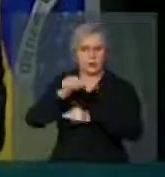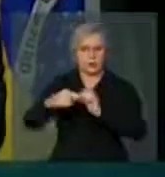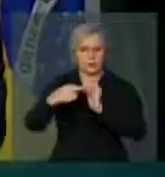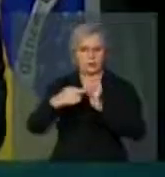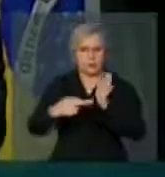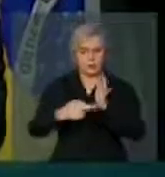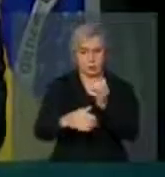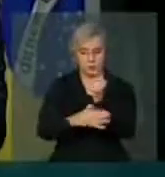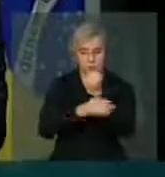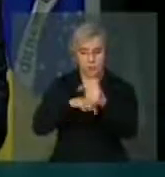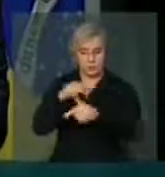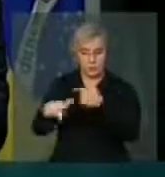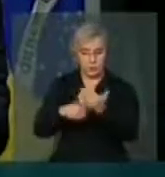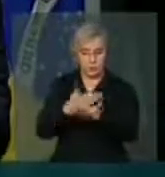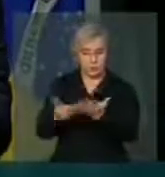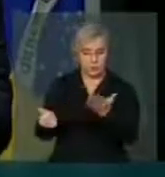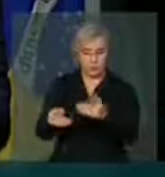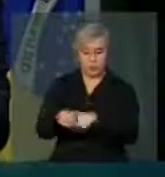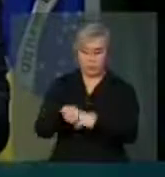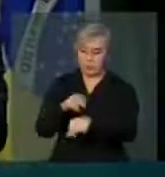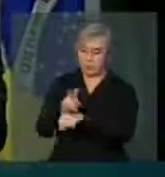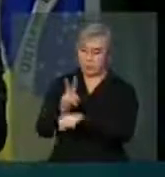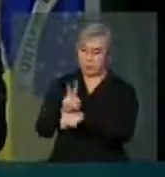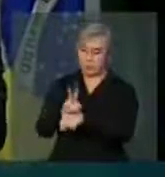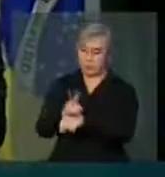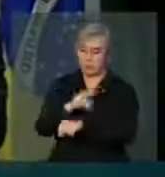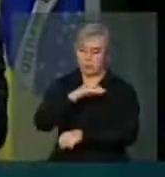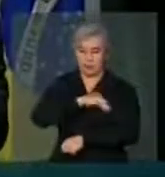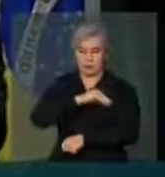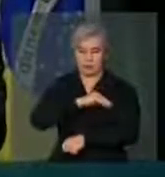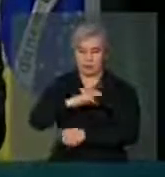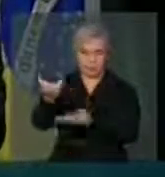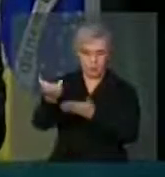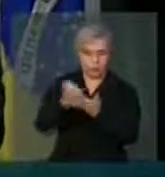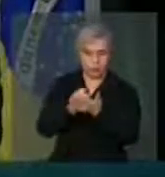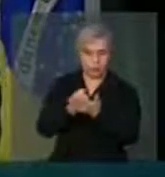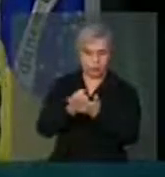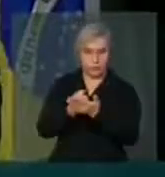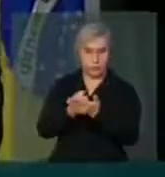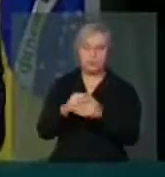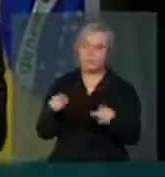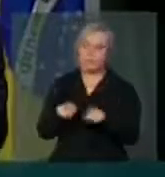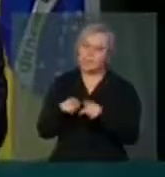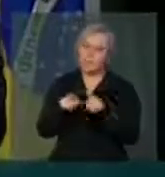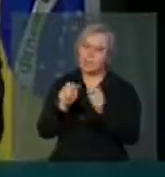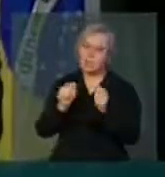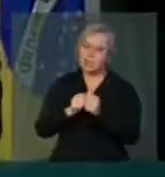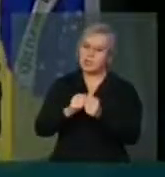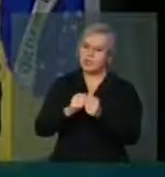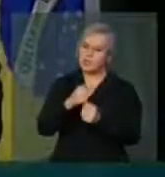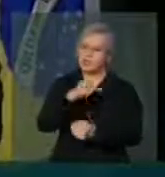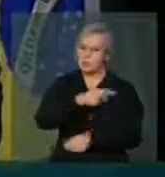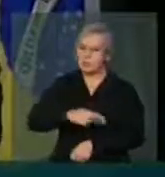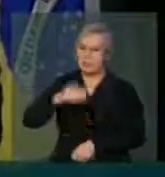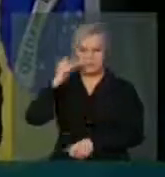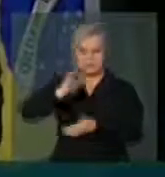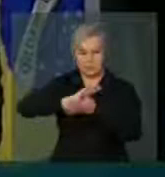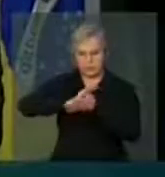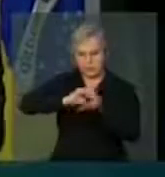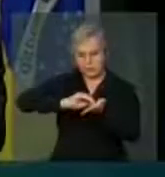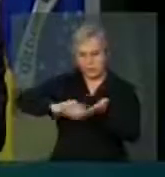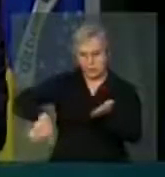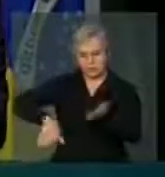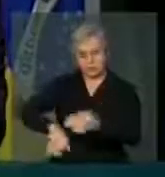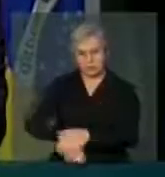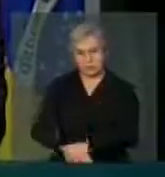concessão do seguro-desemprego e defesa e do abono salarial integram o pacote de maldades da presidenta no ajuste